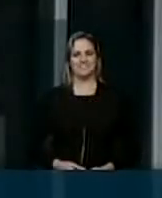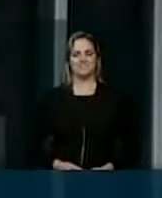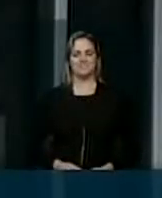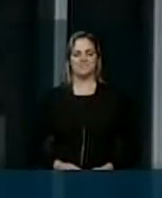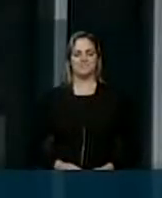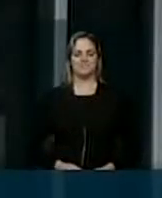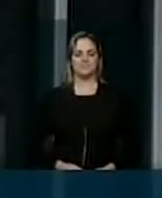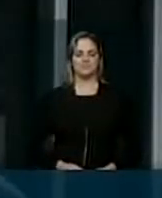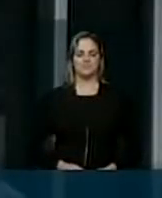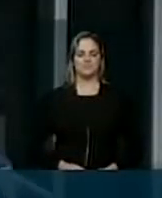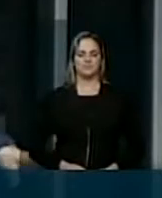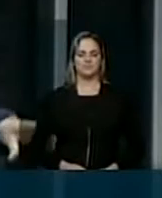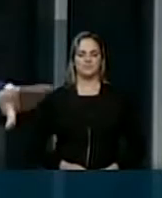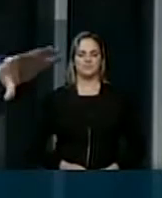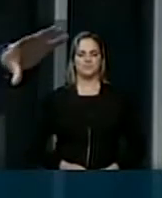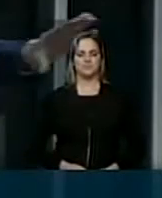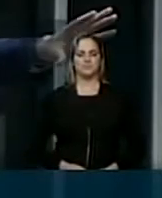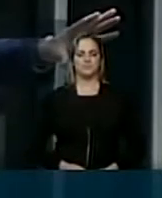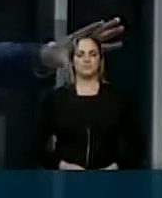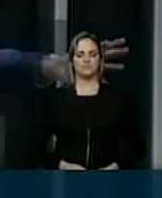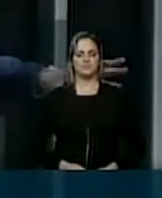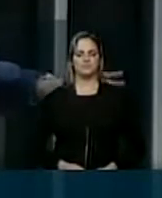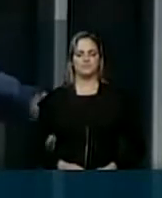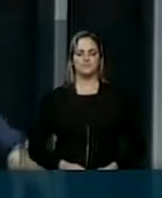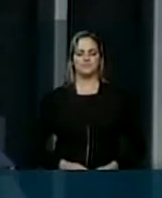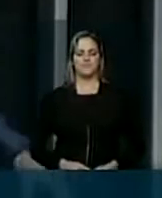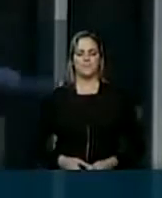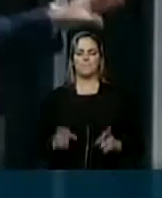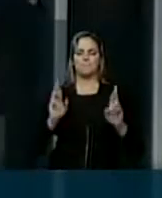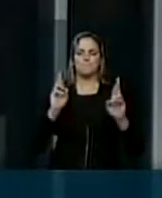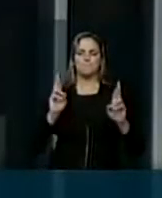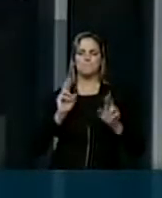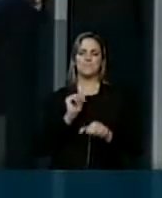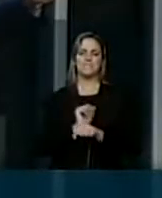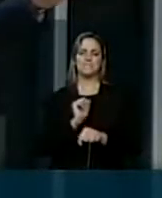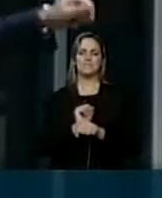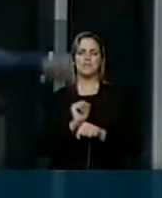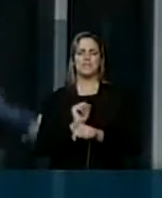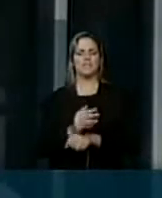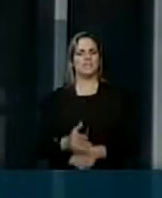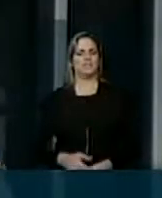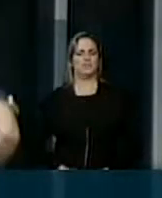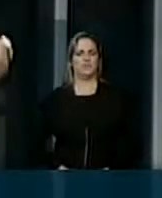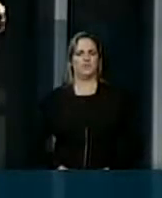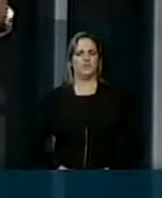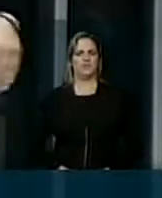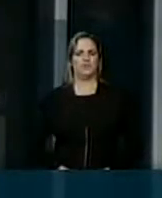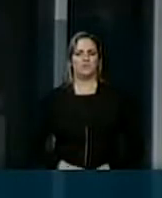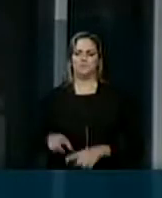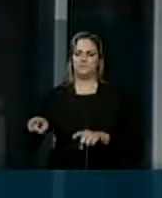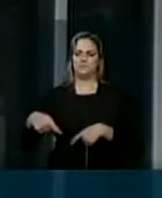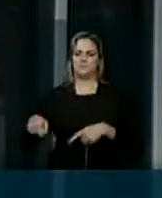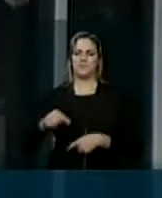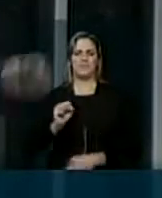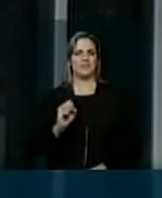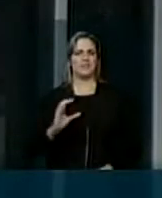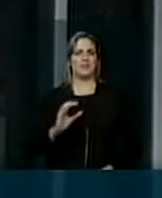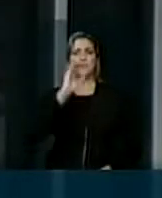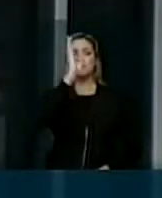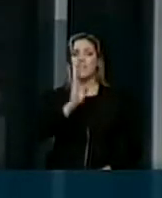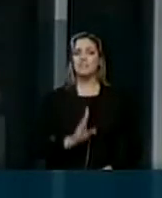agricultura do Brasil, para o bem daqueles que efetivamente produzem. Parabéns, deputado. Vossa Excelência tem aqui um parceiro. O deputado